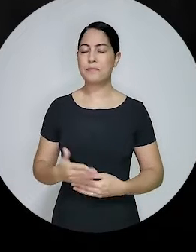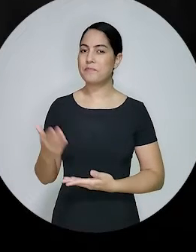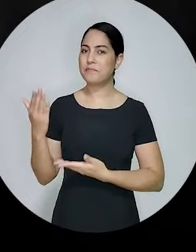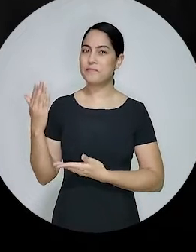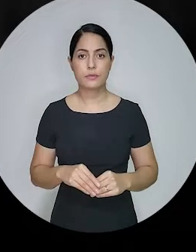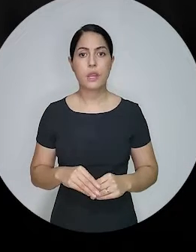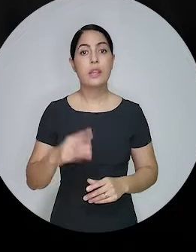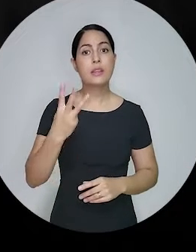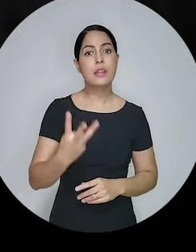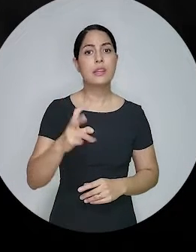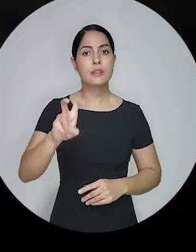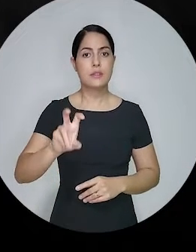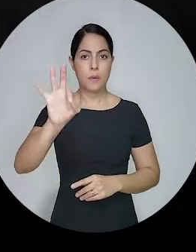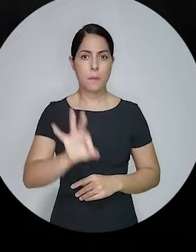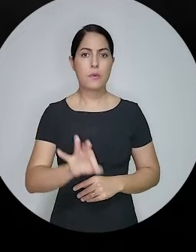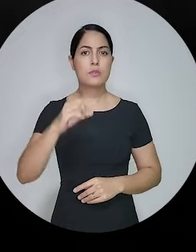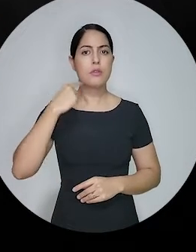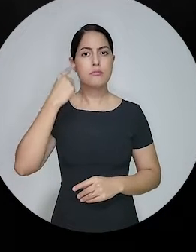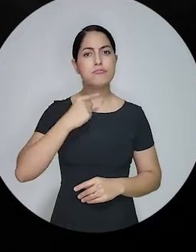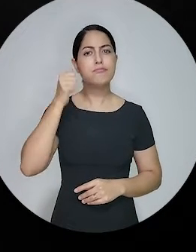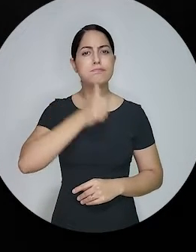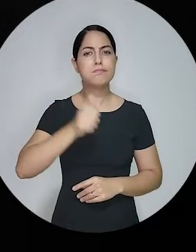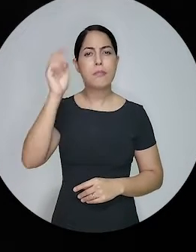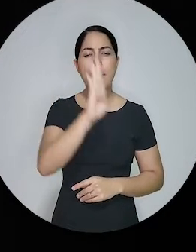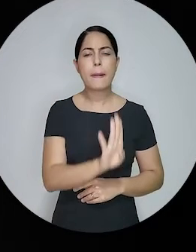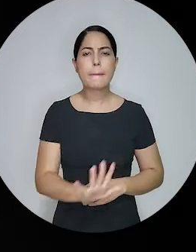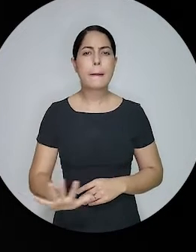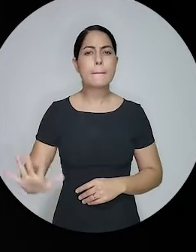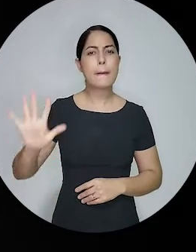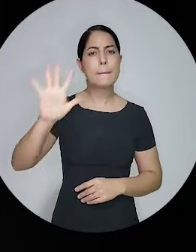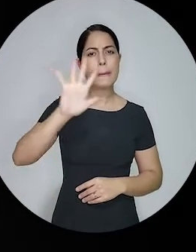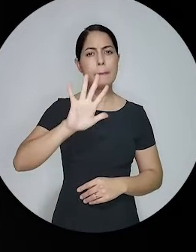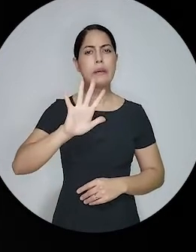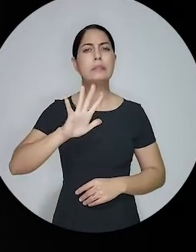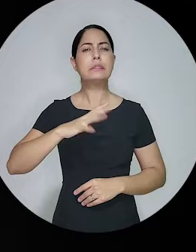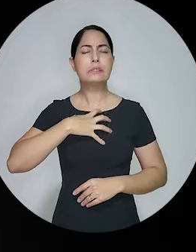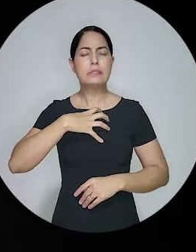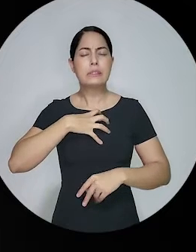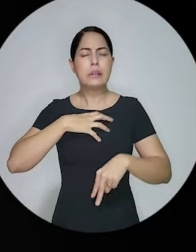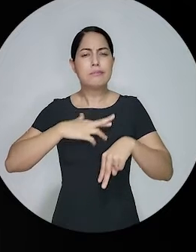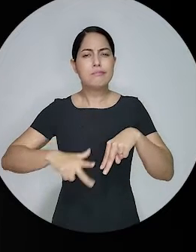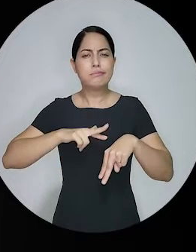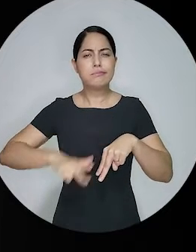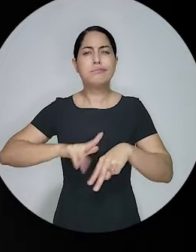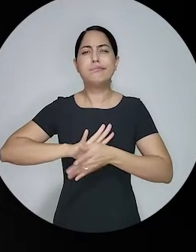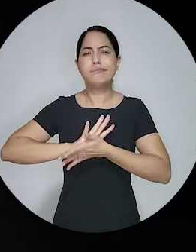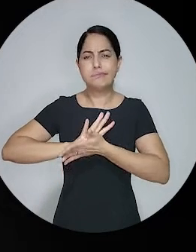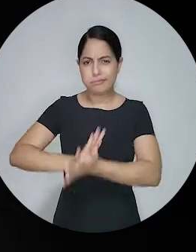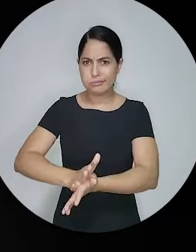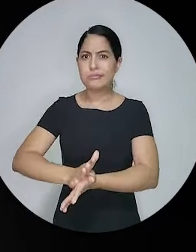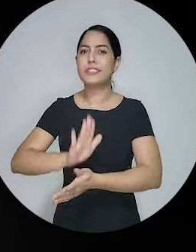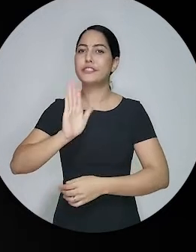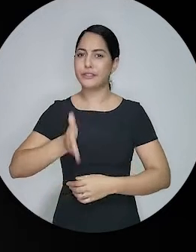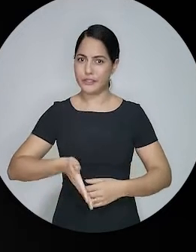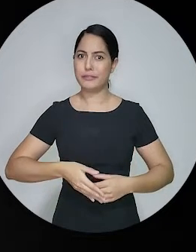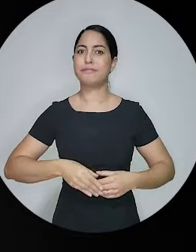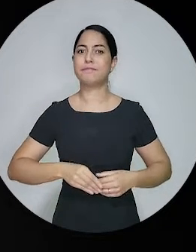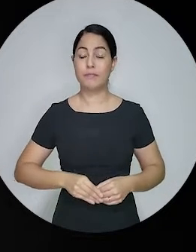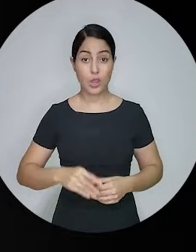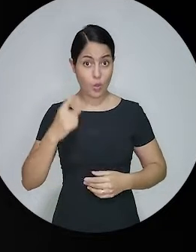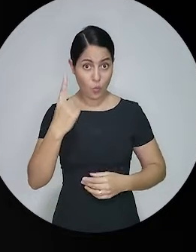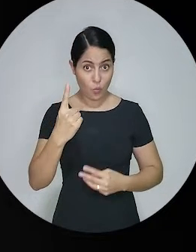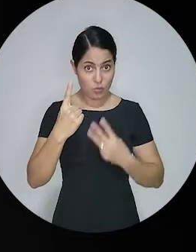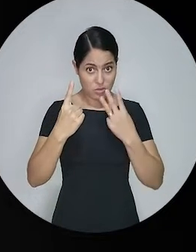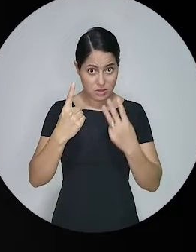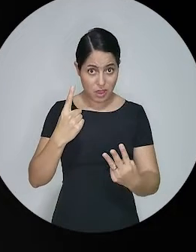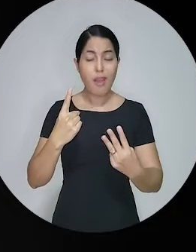advogadas brasileiras já se sentiram discriminadas pelo seu gênero e 1/3 delas já sofreu assédio sexual em